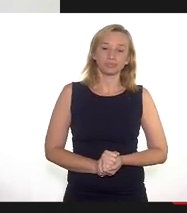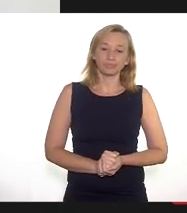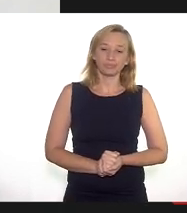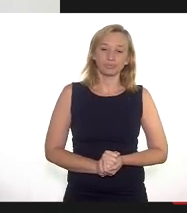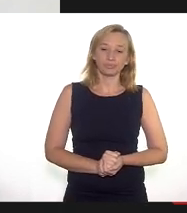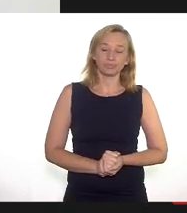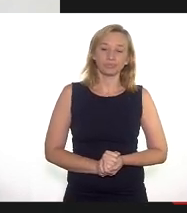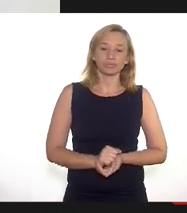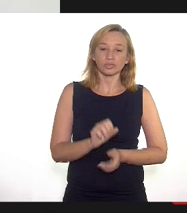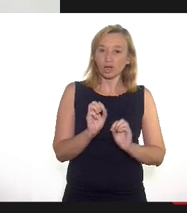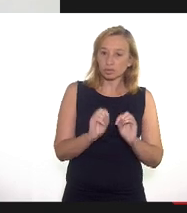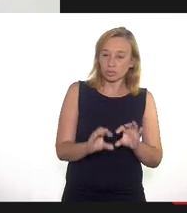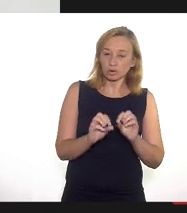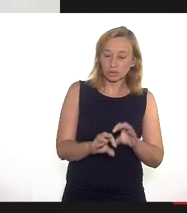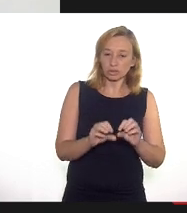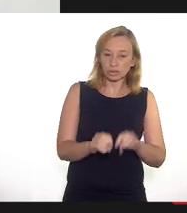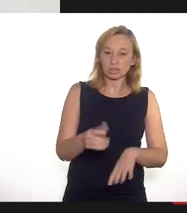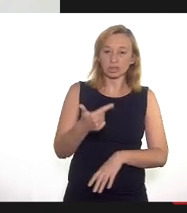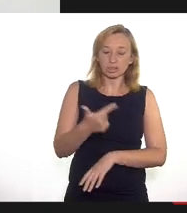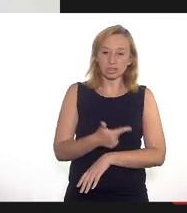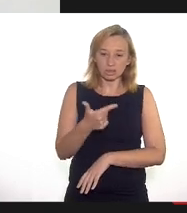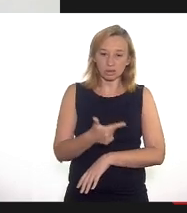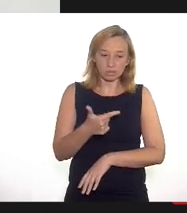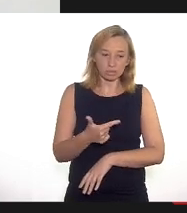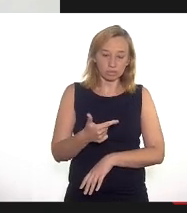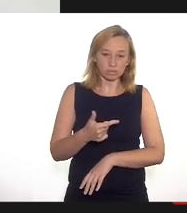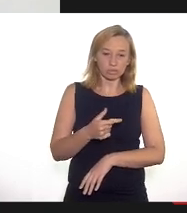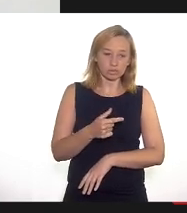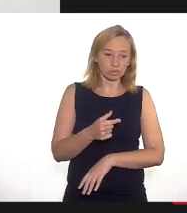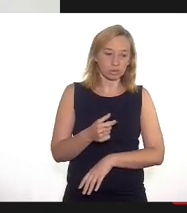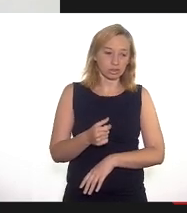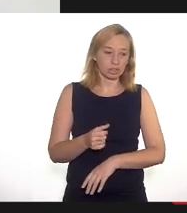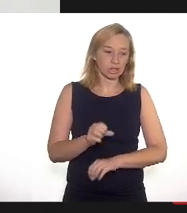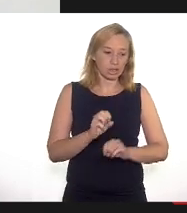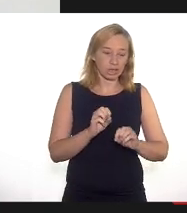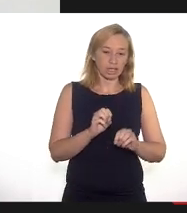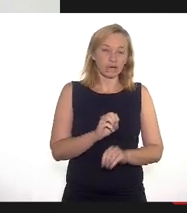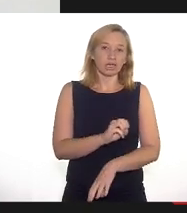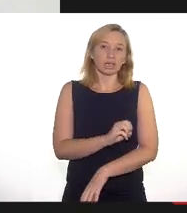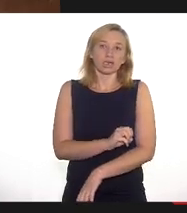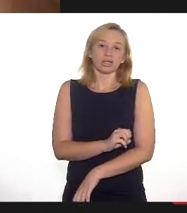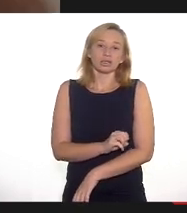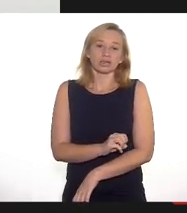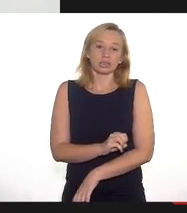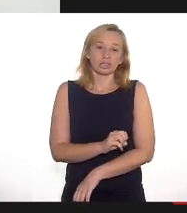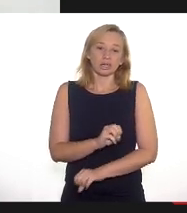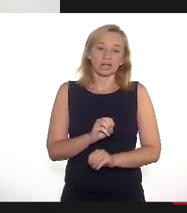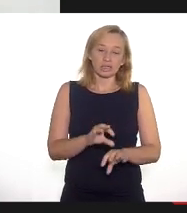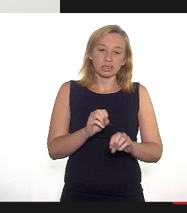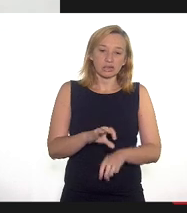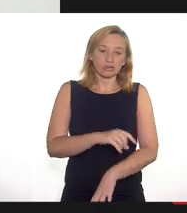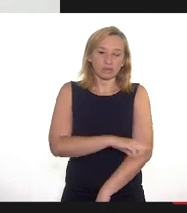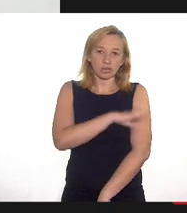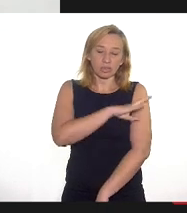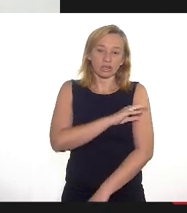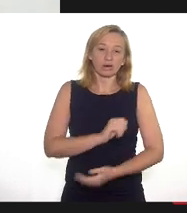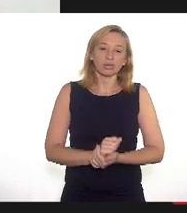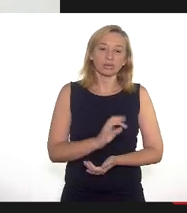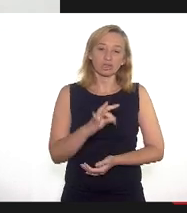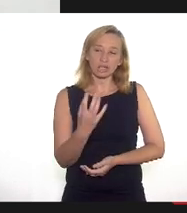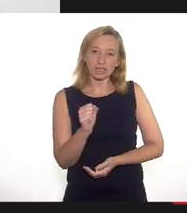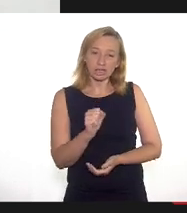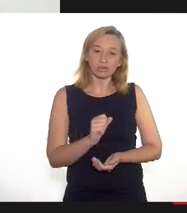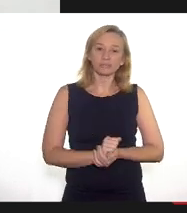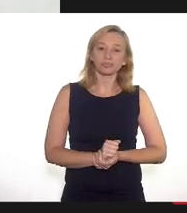à educação segundo ciclo do ensino fundamental, também usamos essa política das trilhas, com